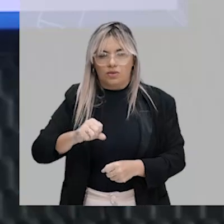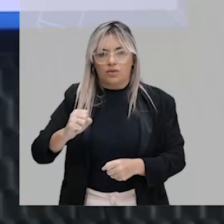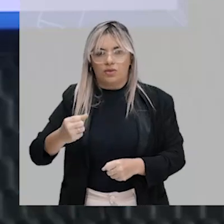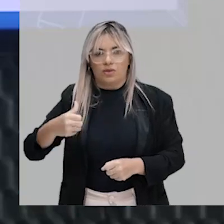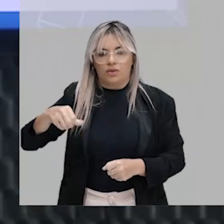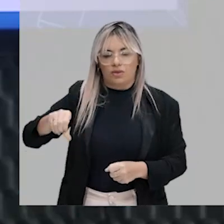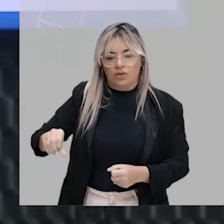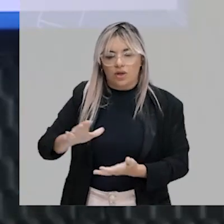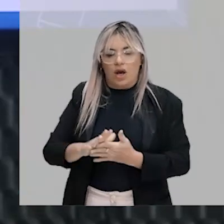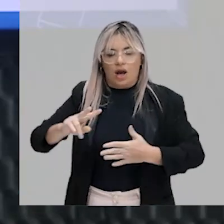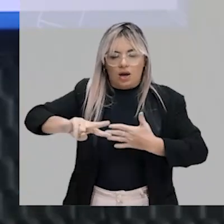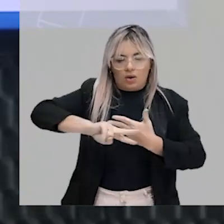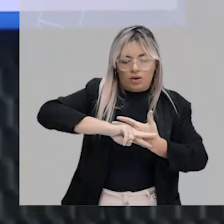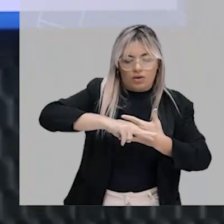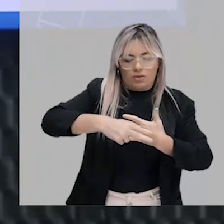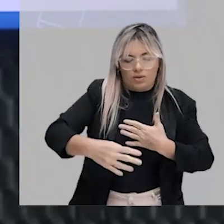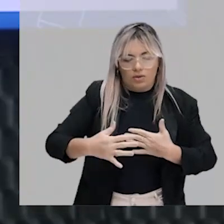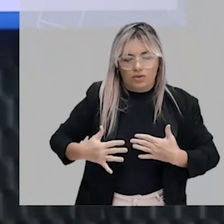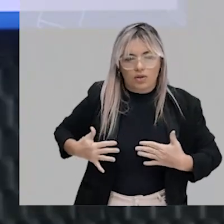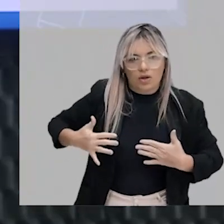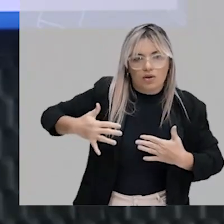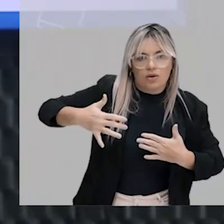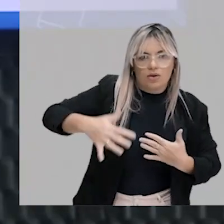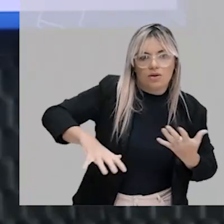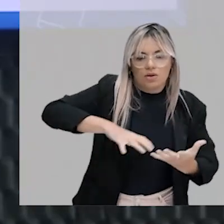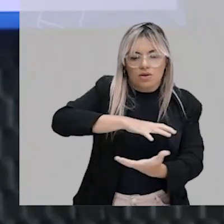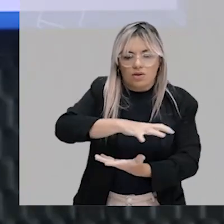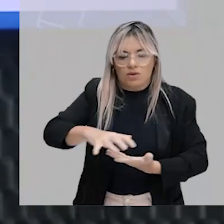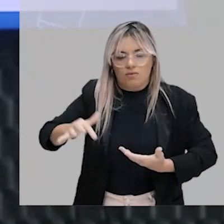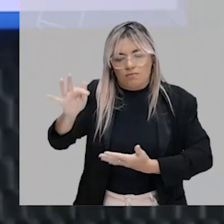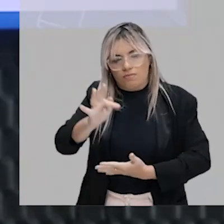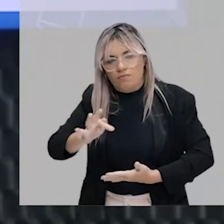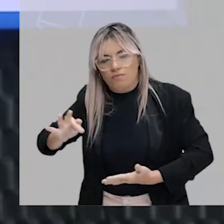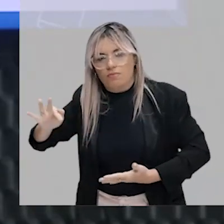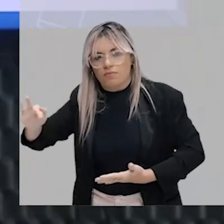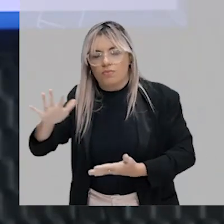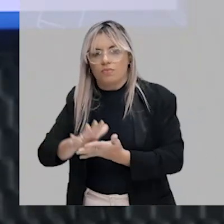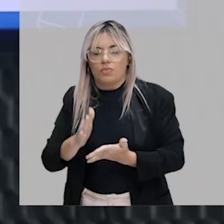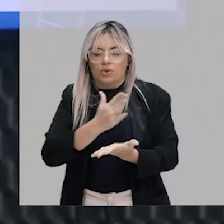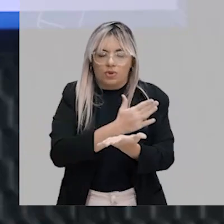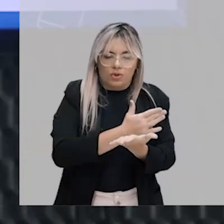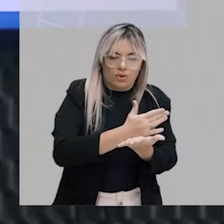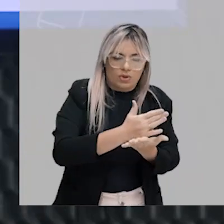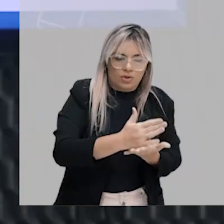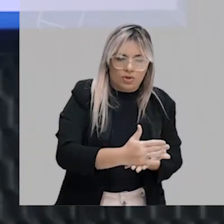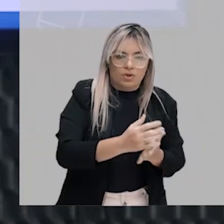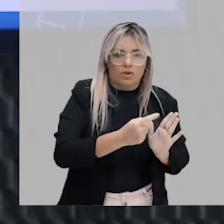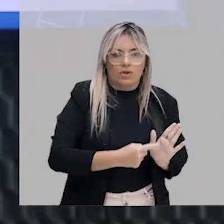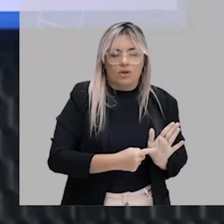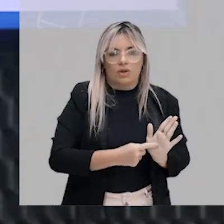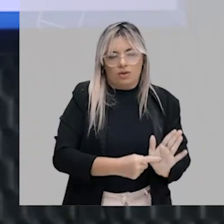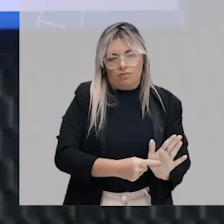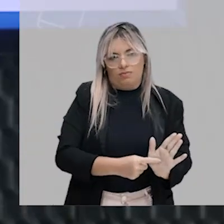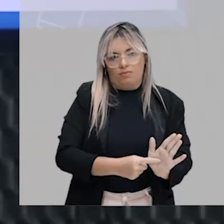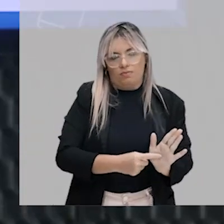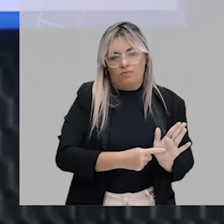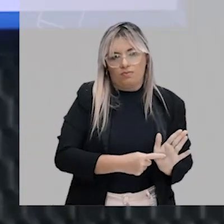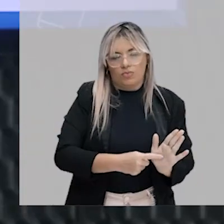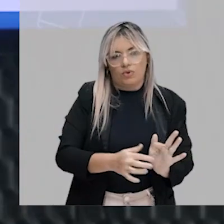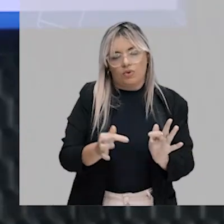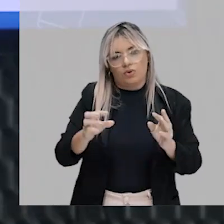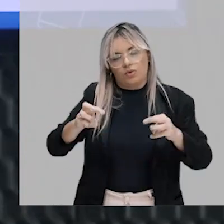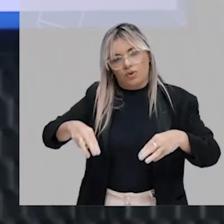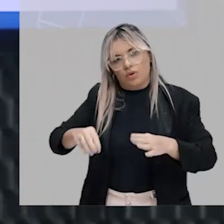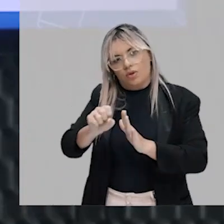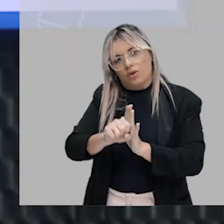as consequências do processo revolucionário francês, elas começam a aparecer de maneira muito notória no final do